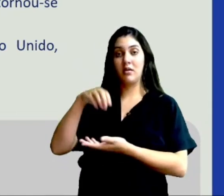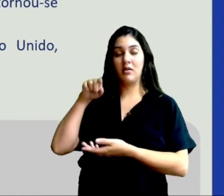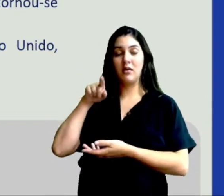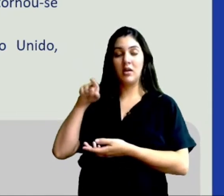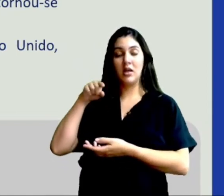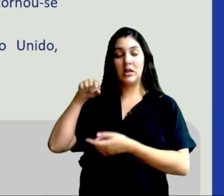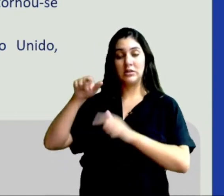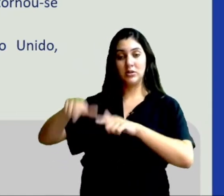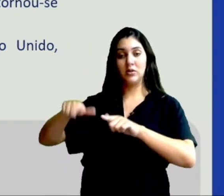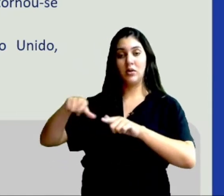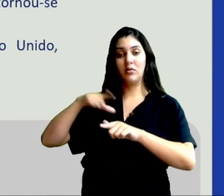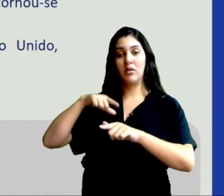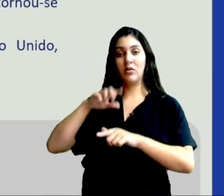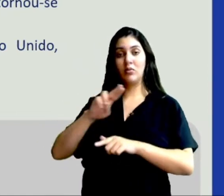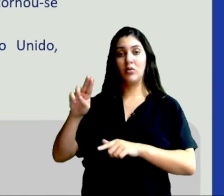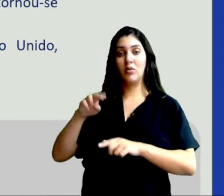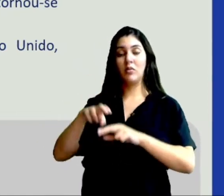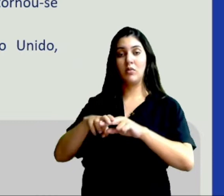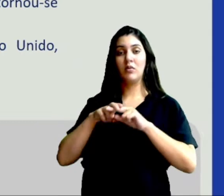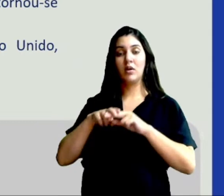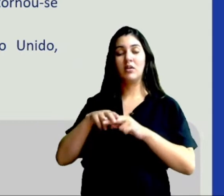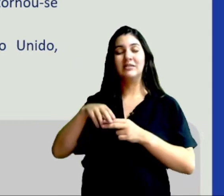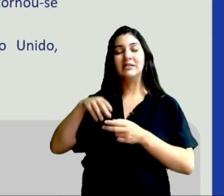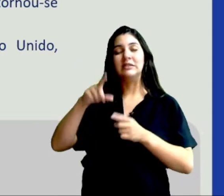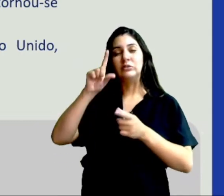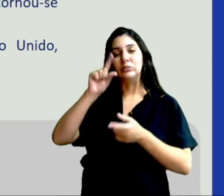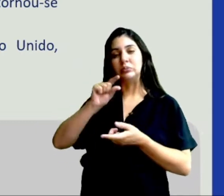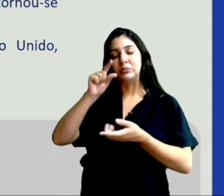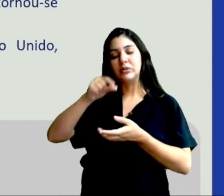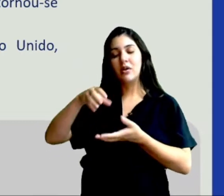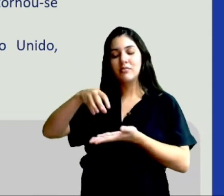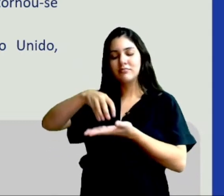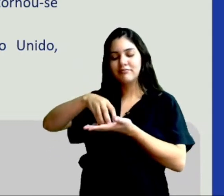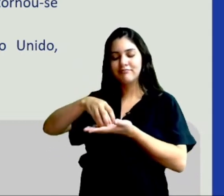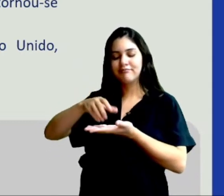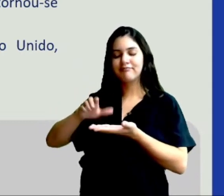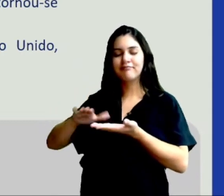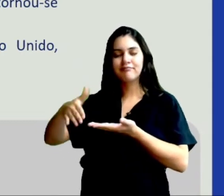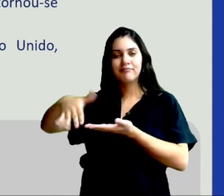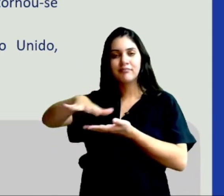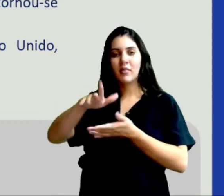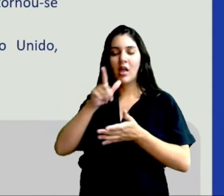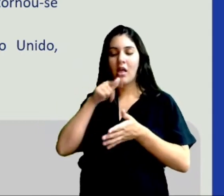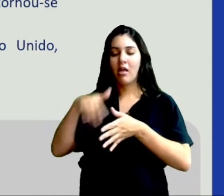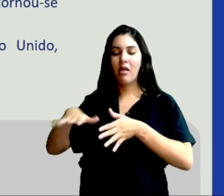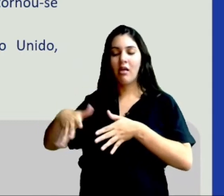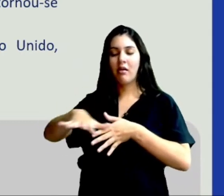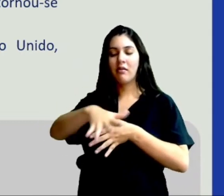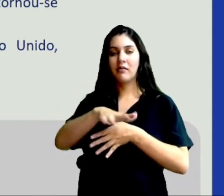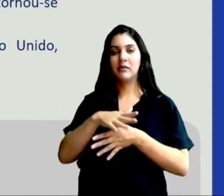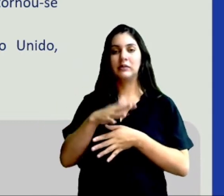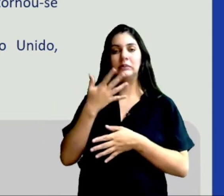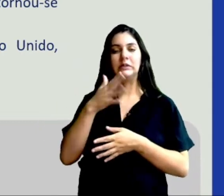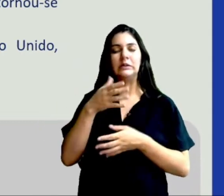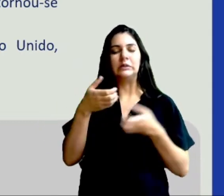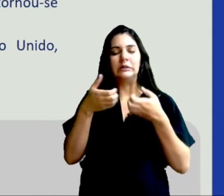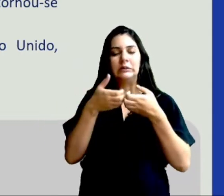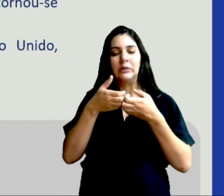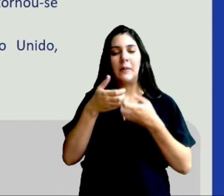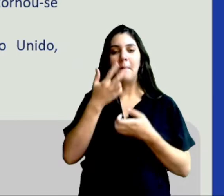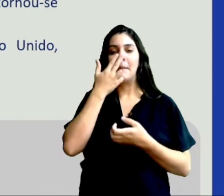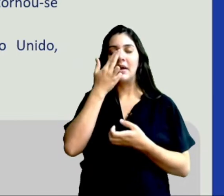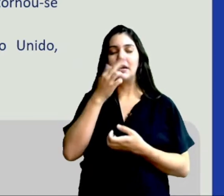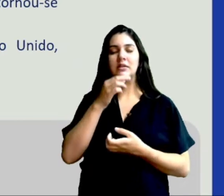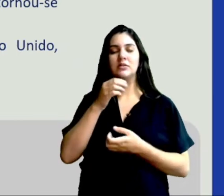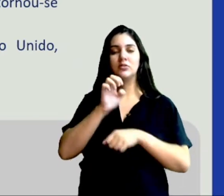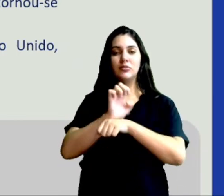Micronésia tem esse nome por conta das suas ilhas minúsculas, né? A Micronésia ela é 1/6 do tamanho do estado de Sergipe, que é o menor